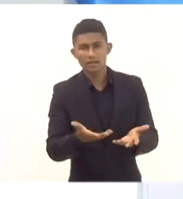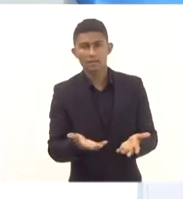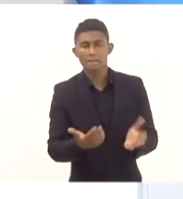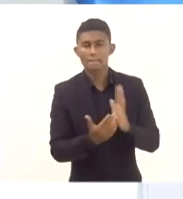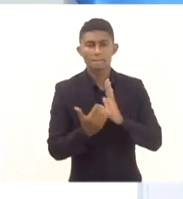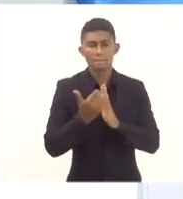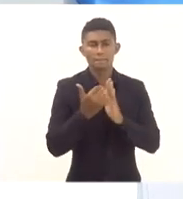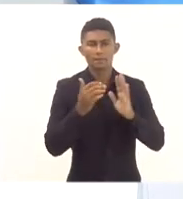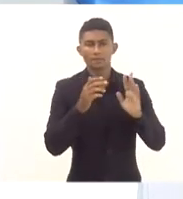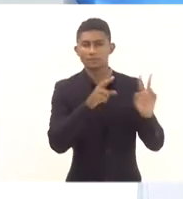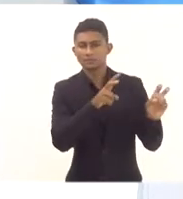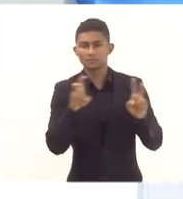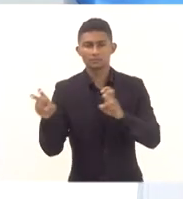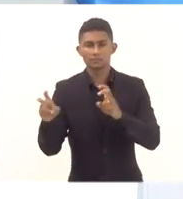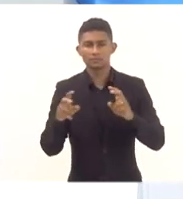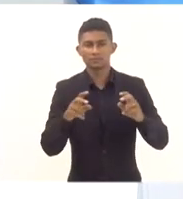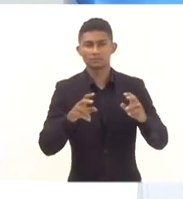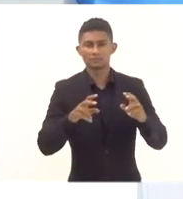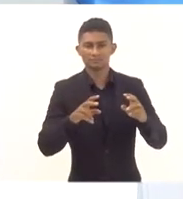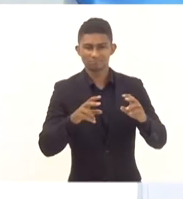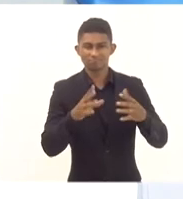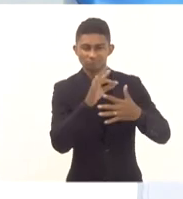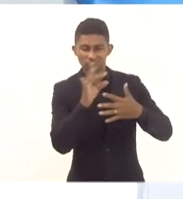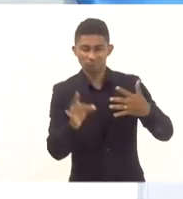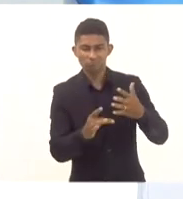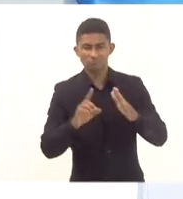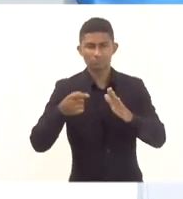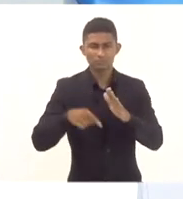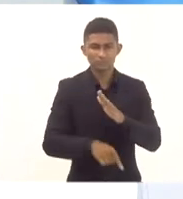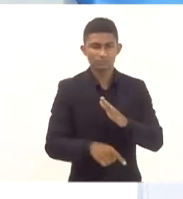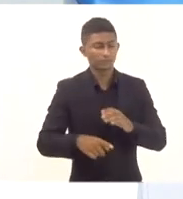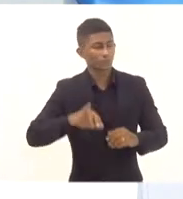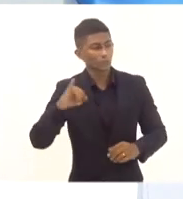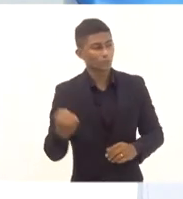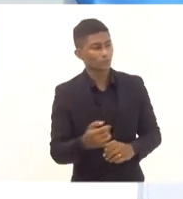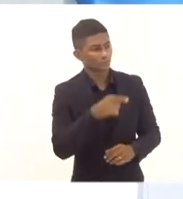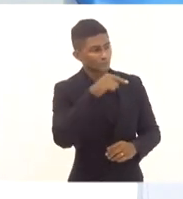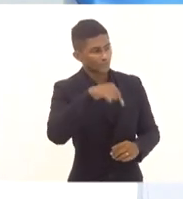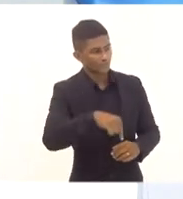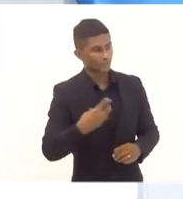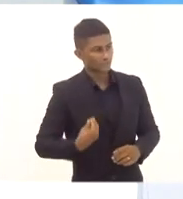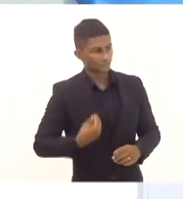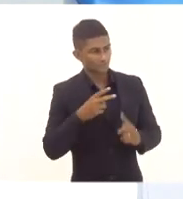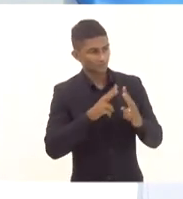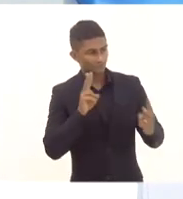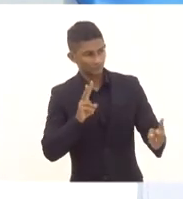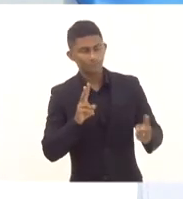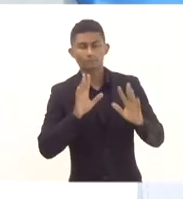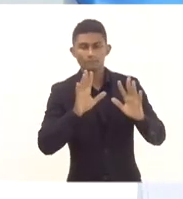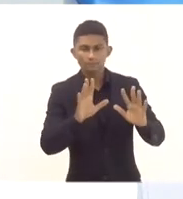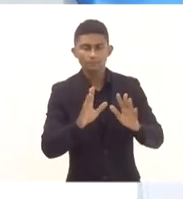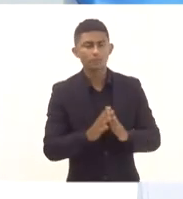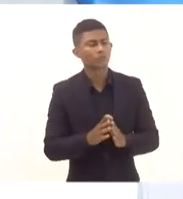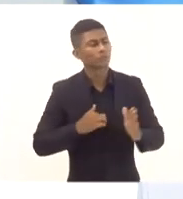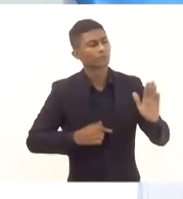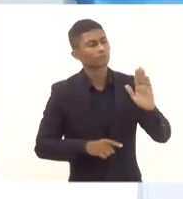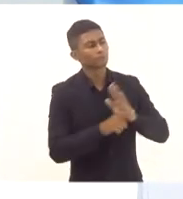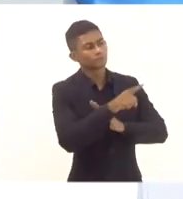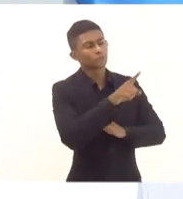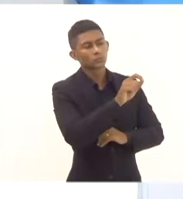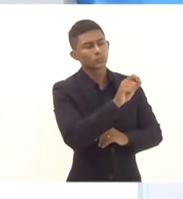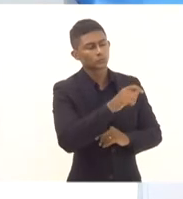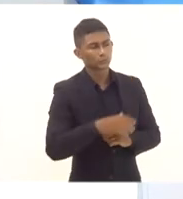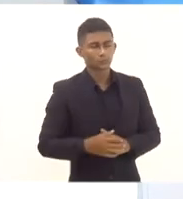questões aproveitando a serem está aqui fazer uma pergunta em relação aos